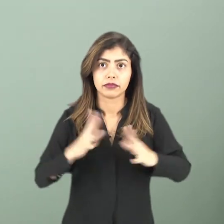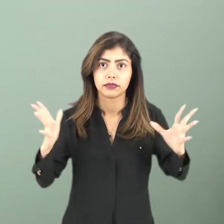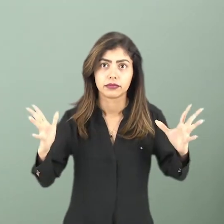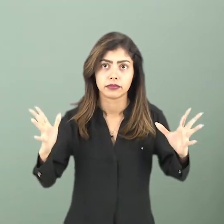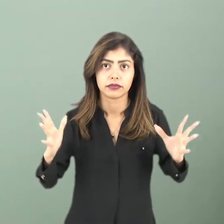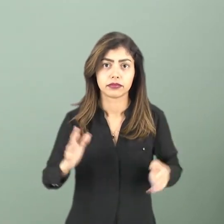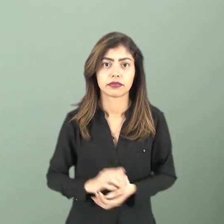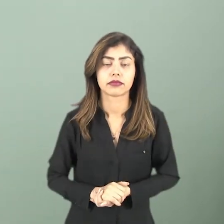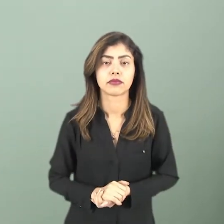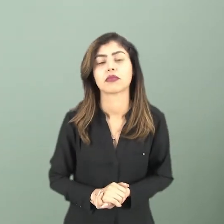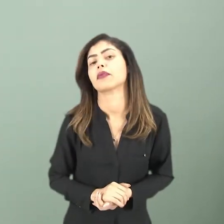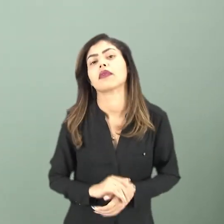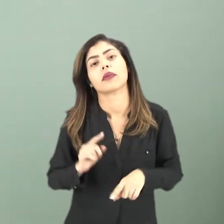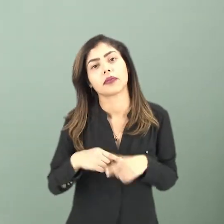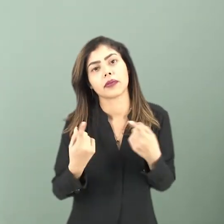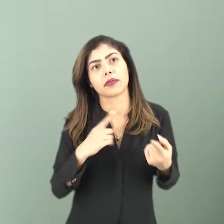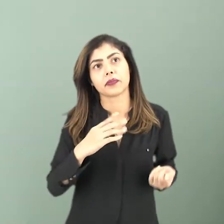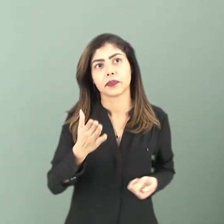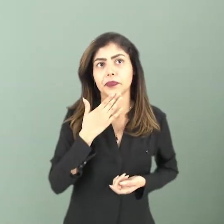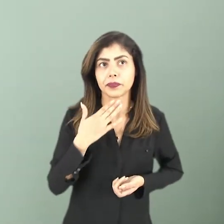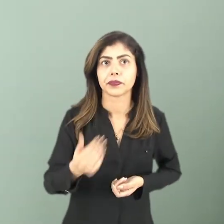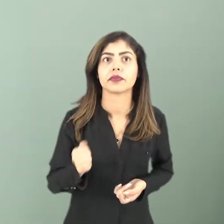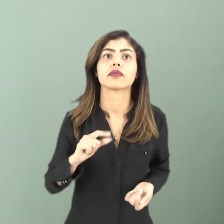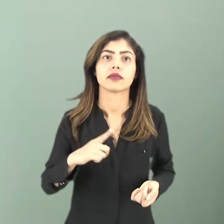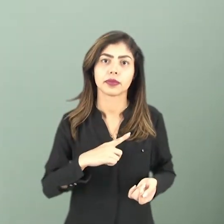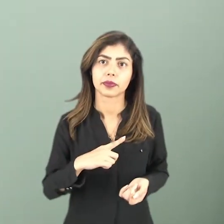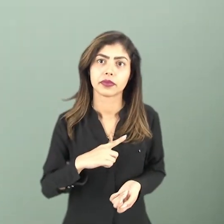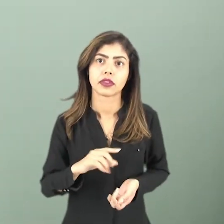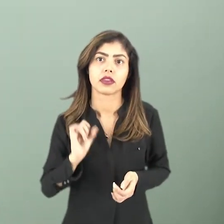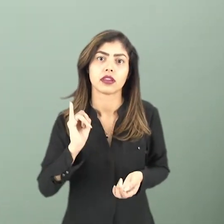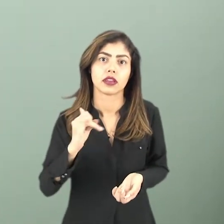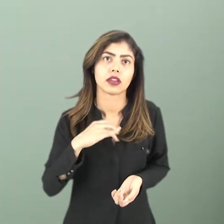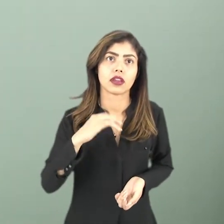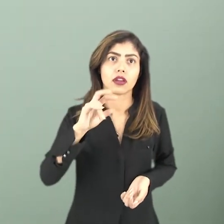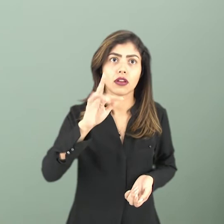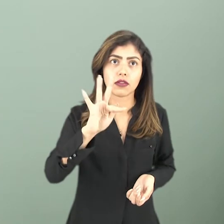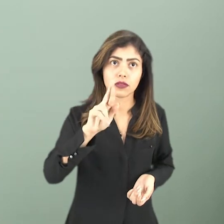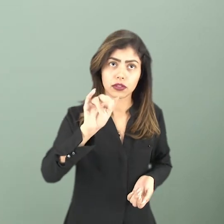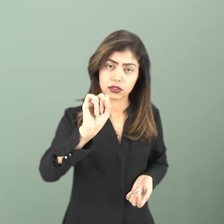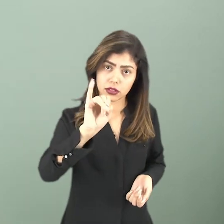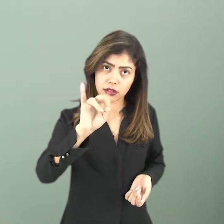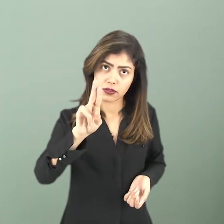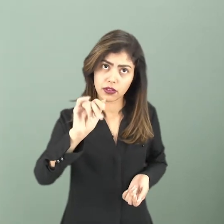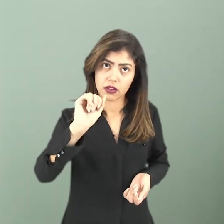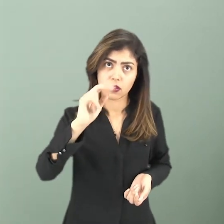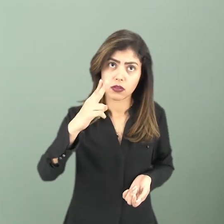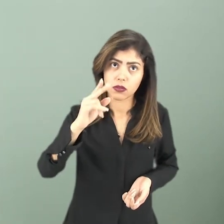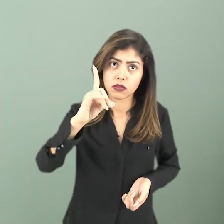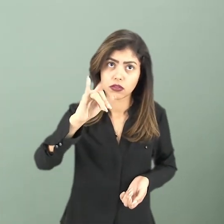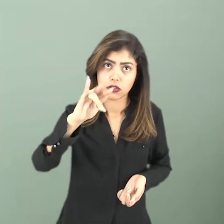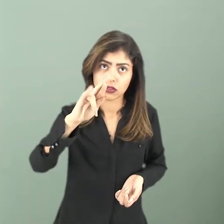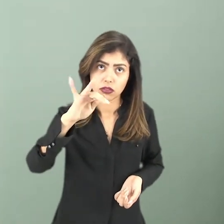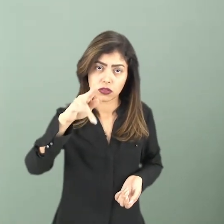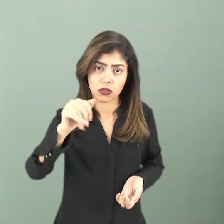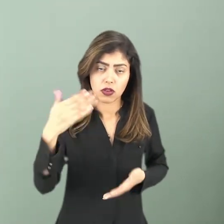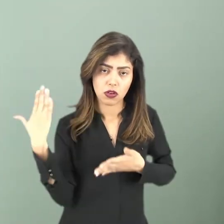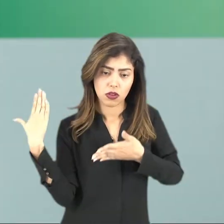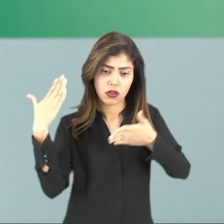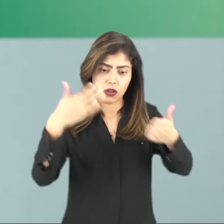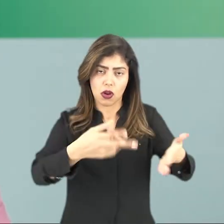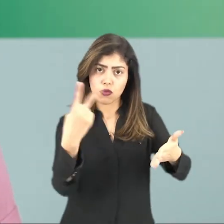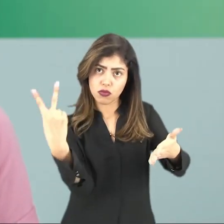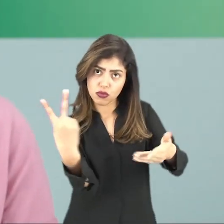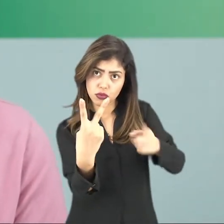um curto-circuito. Mas tem uma forma de resolver? Tem sim, se tiver fusível e disjuntores. O objetivo